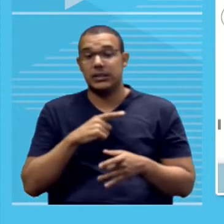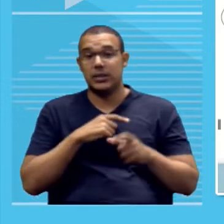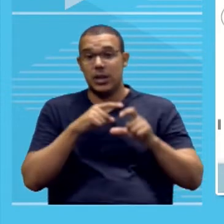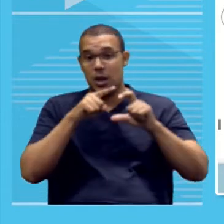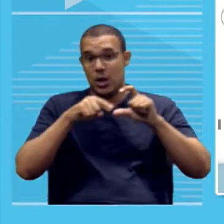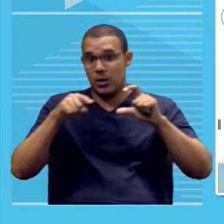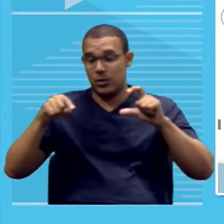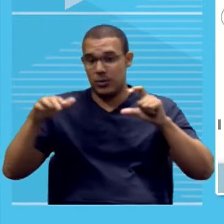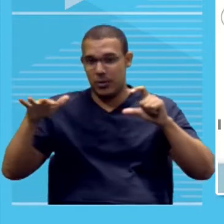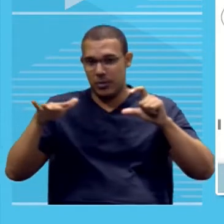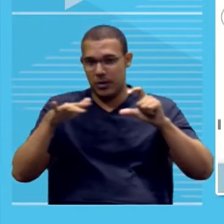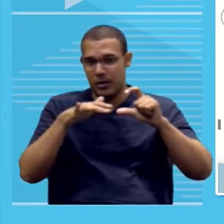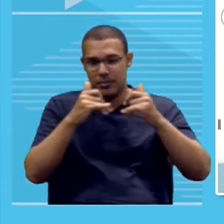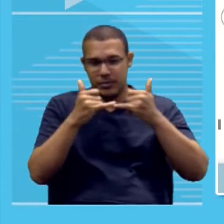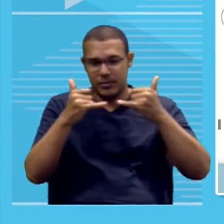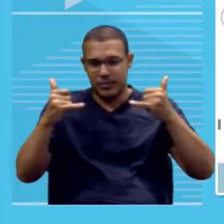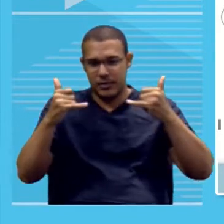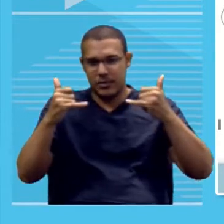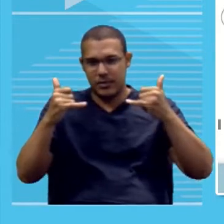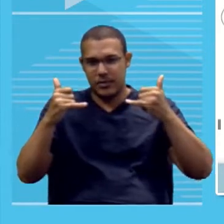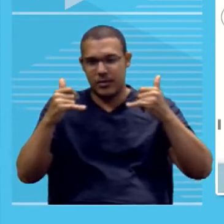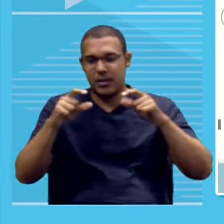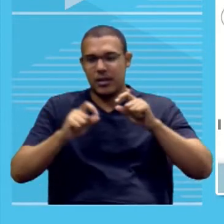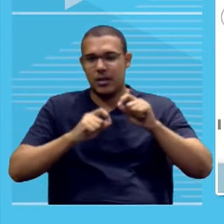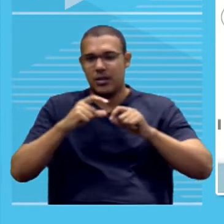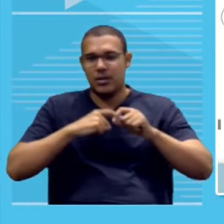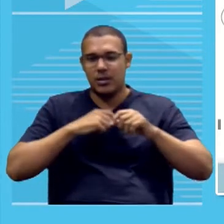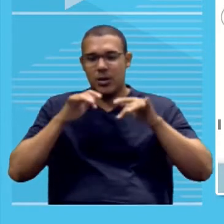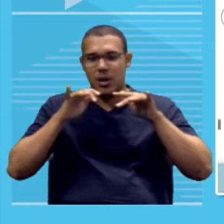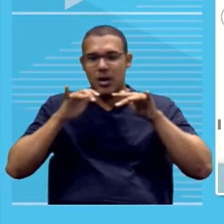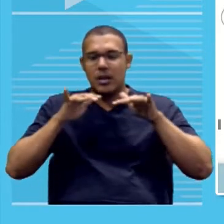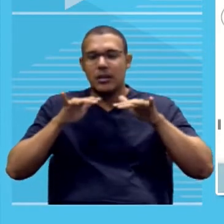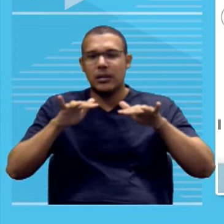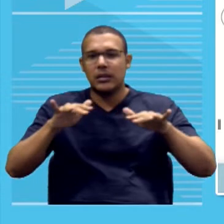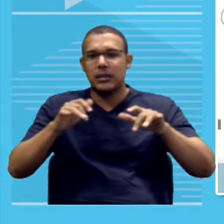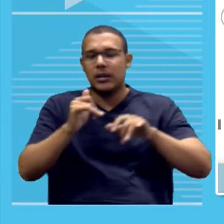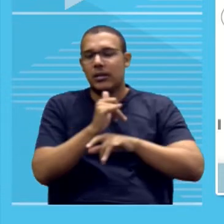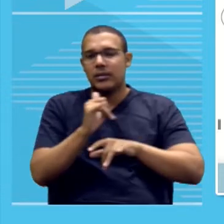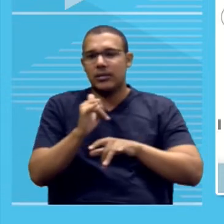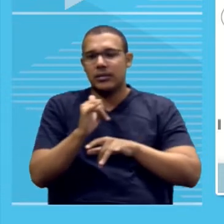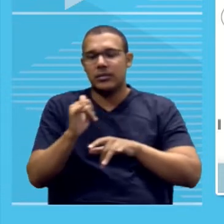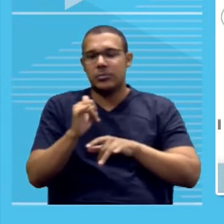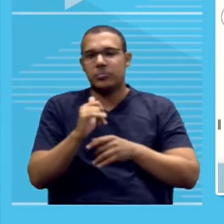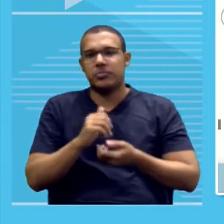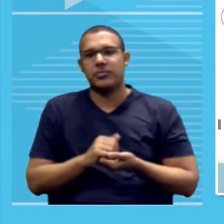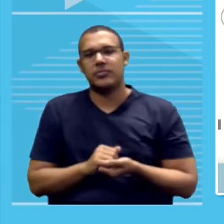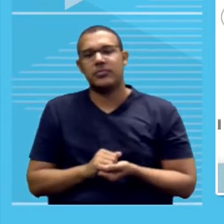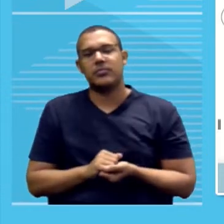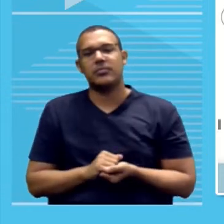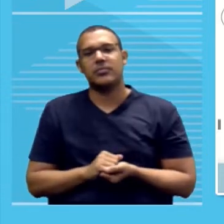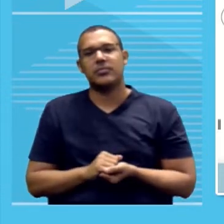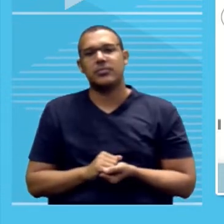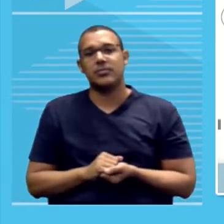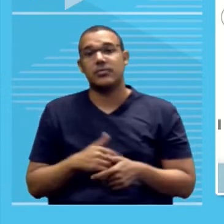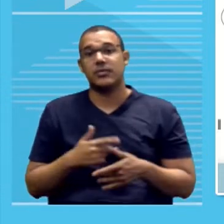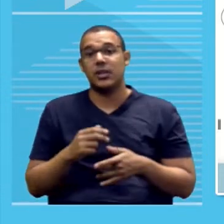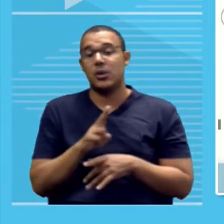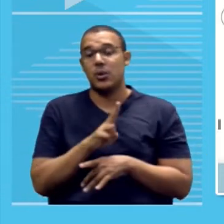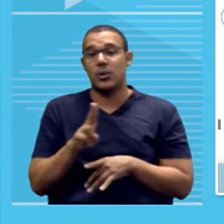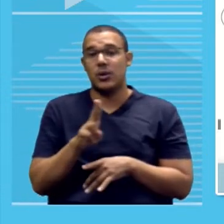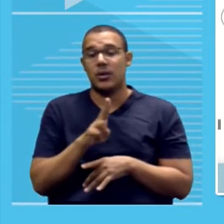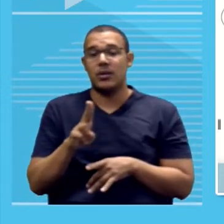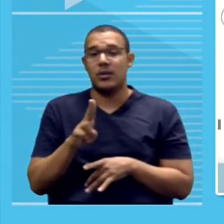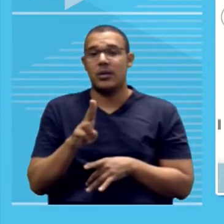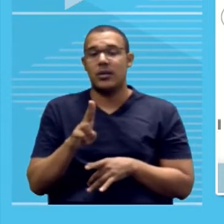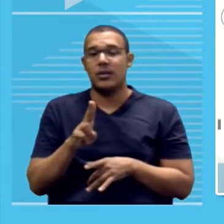elétrica passando por fios metálicos, eu tenho uma dissipação energética. Essa dissipação de energia eu chamo de quê?